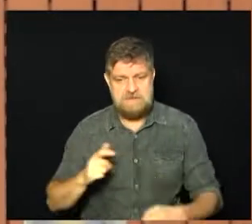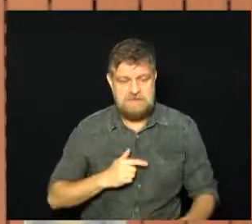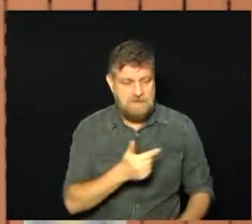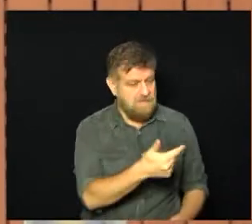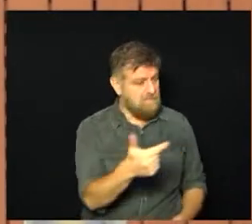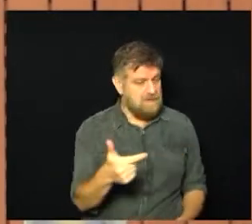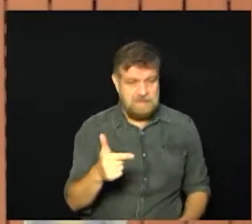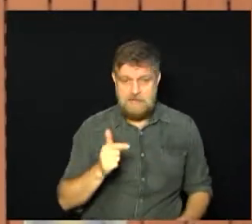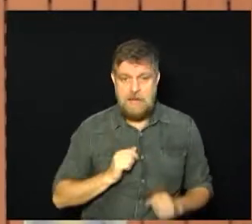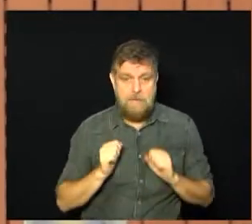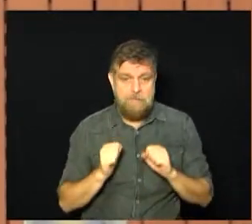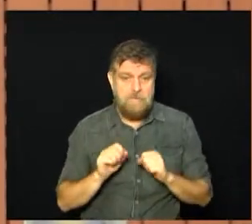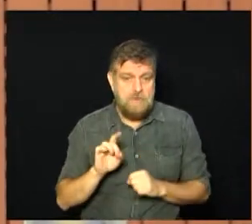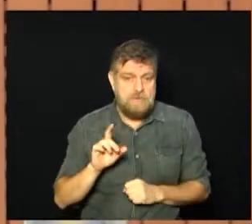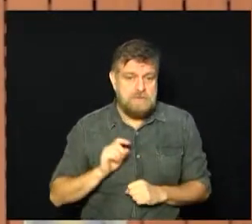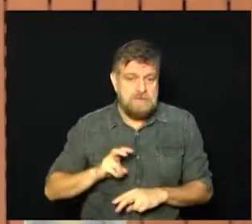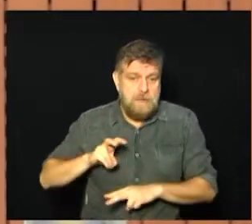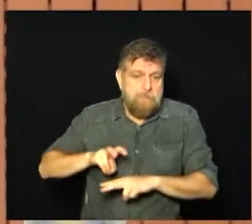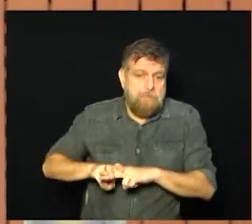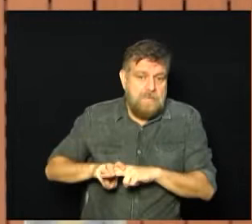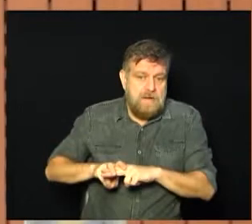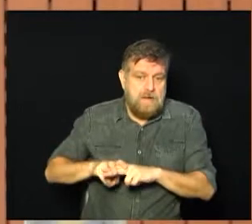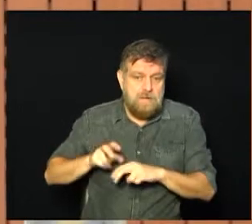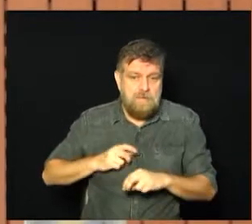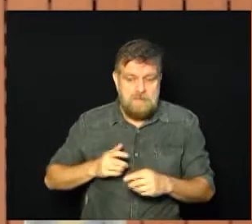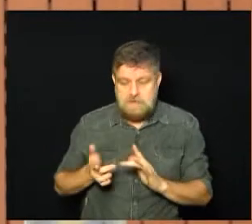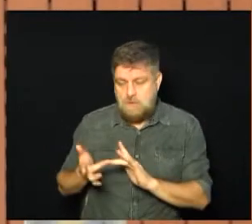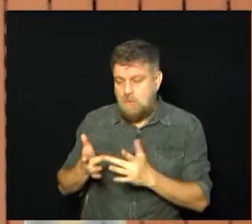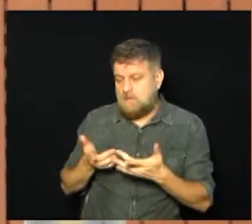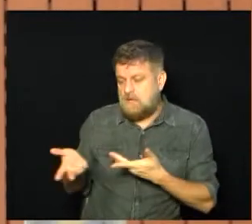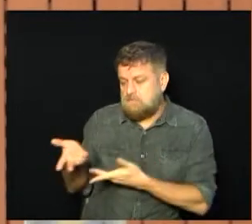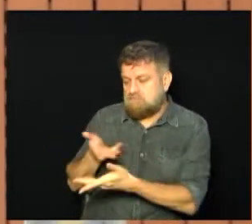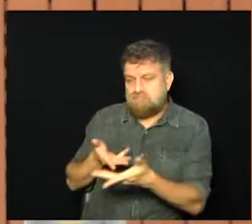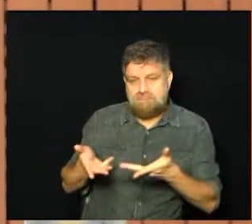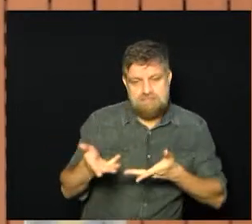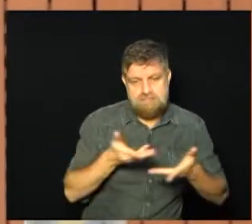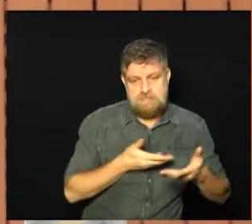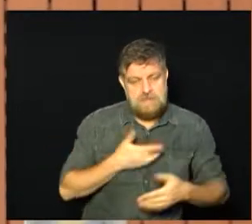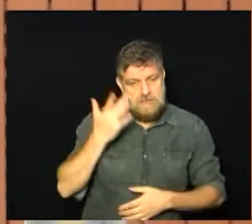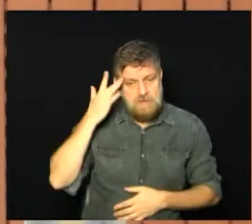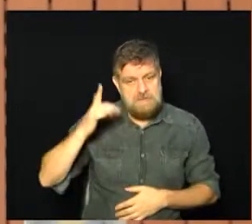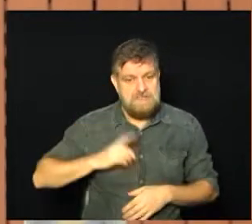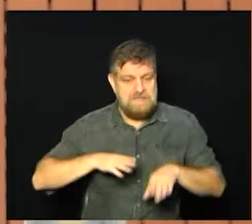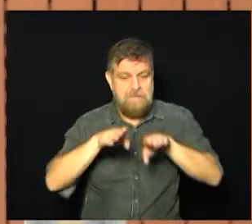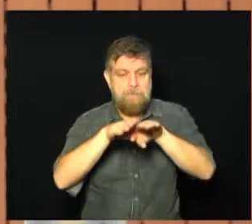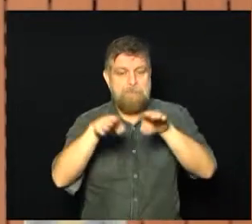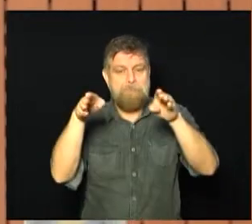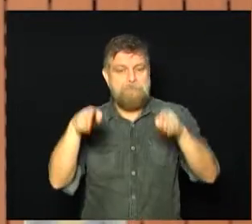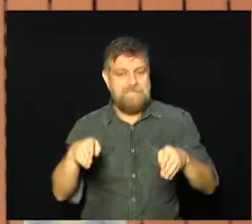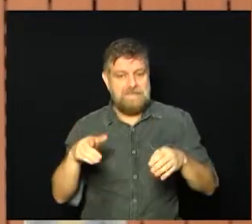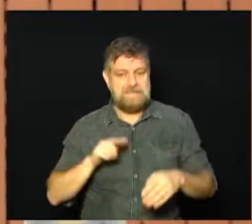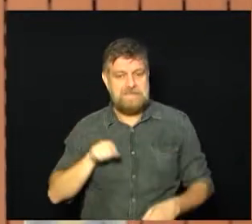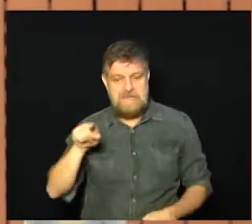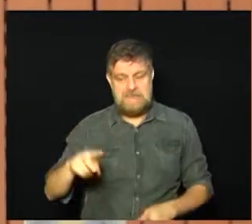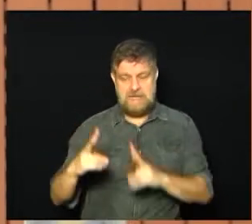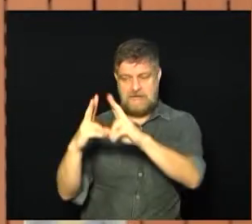mesas. Eles podem ser bancos, podem ser espaços de convívio. A gente tem muito caso em Florianópolis e mesmo em São Paulo que